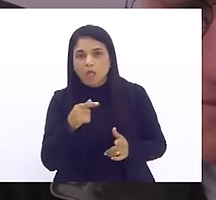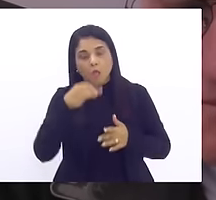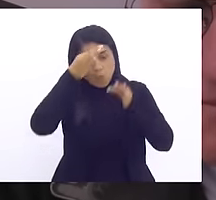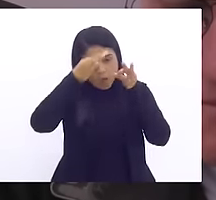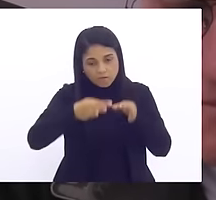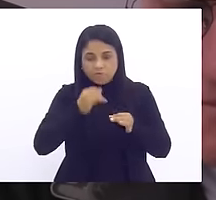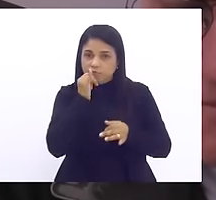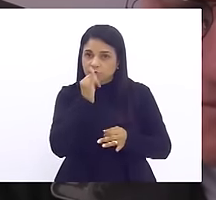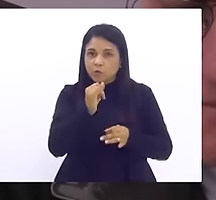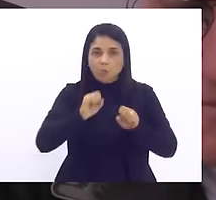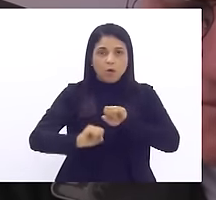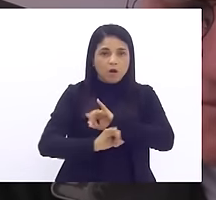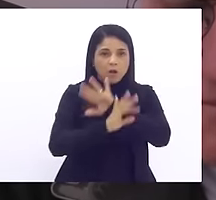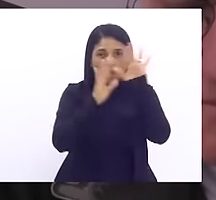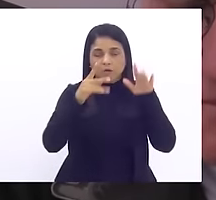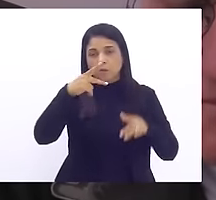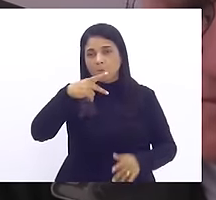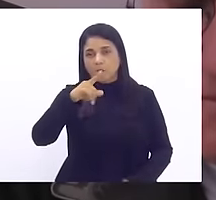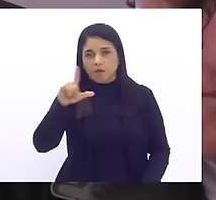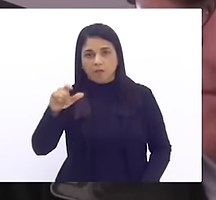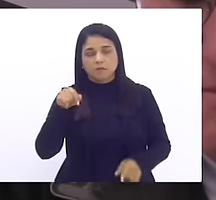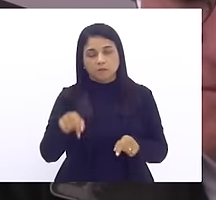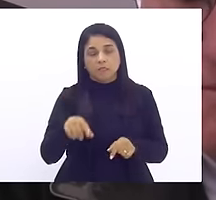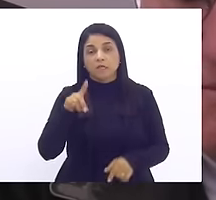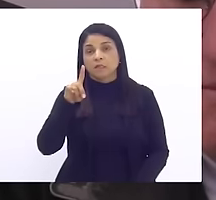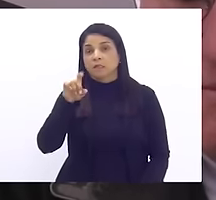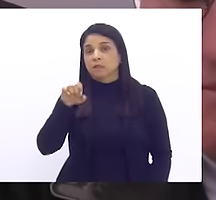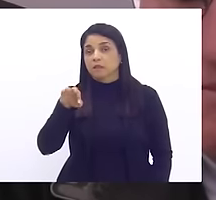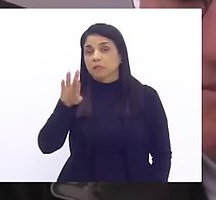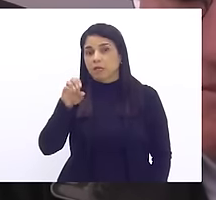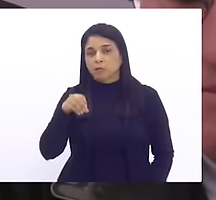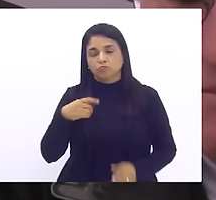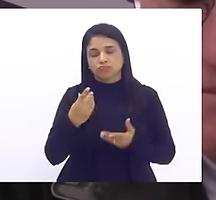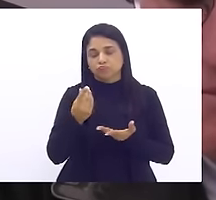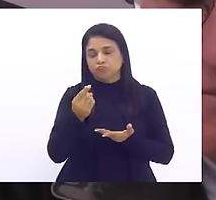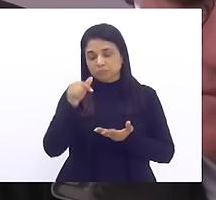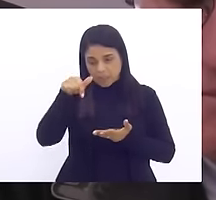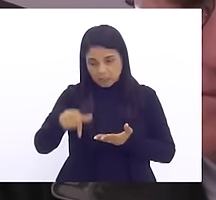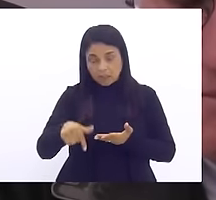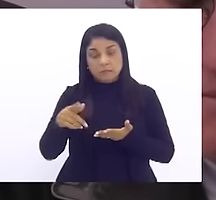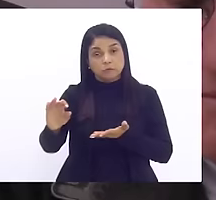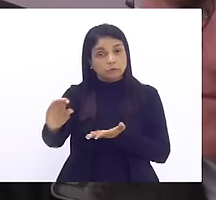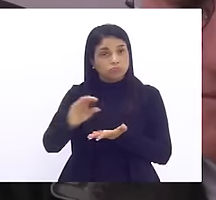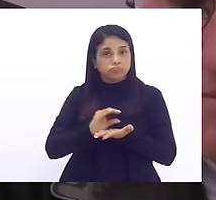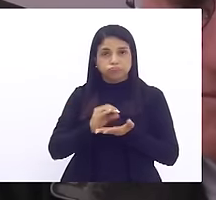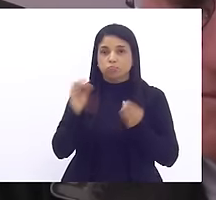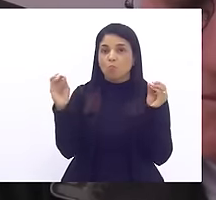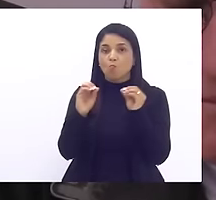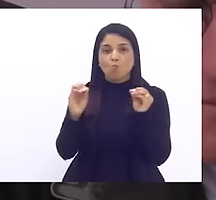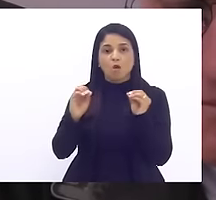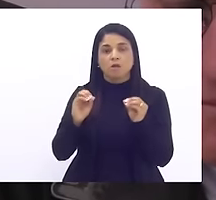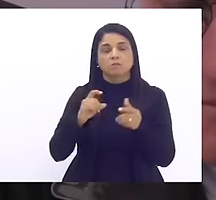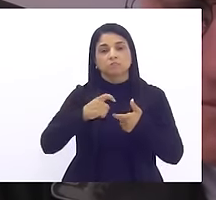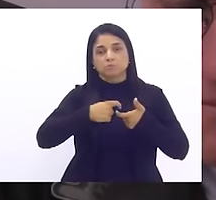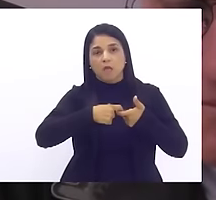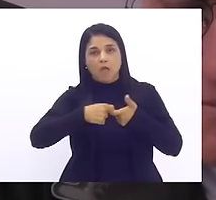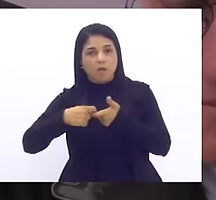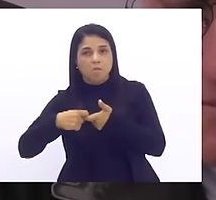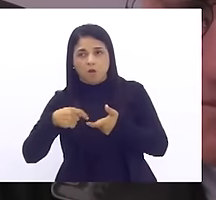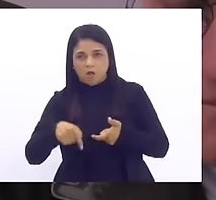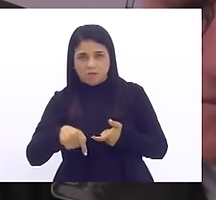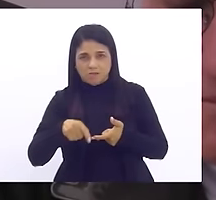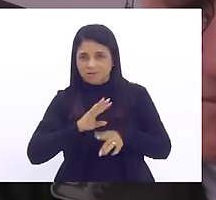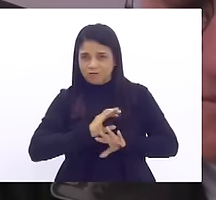isso com clareza a pele tá aqui o dedo tá aqui a gente não recebe um centavo que seja de reboque então não eu não vislumbro é que